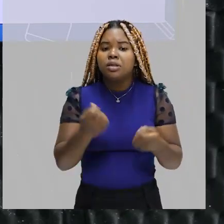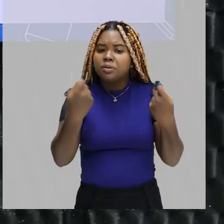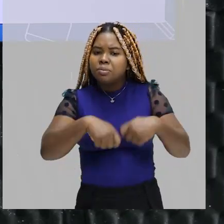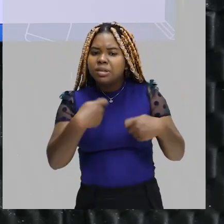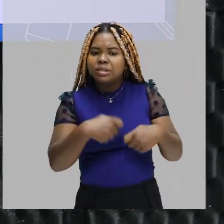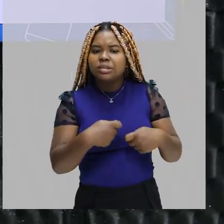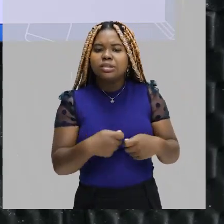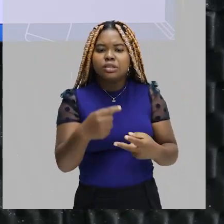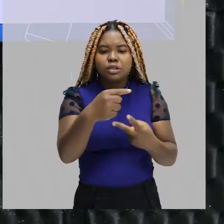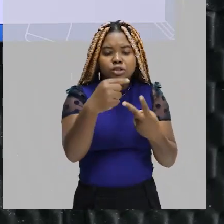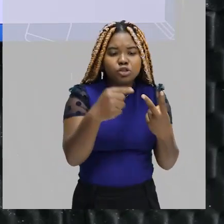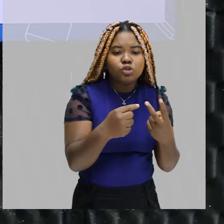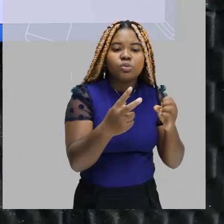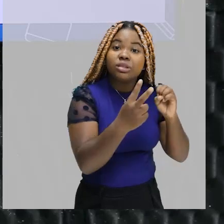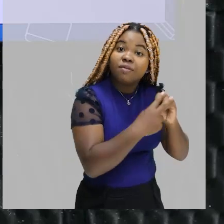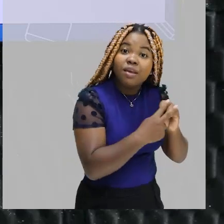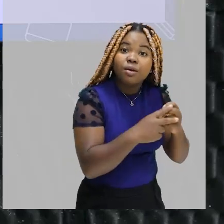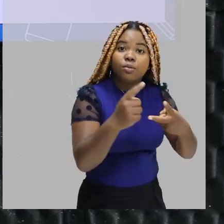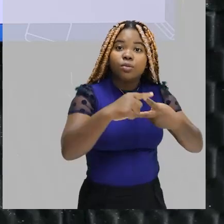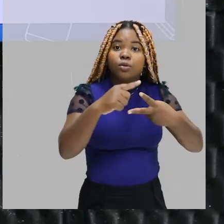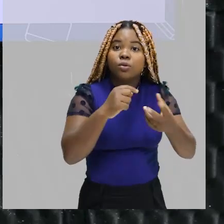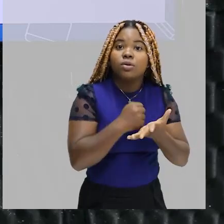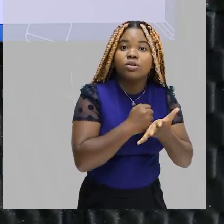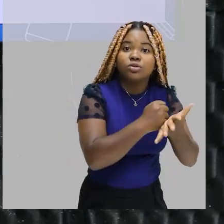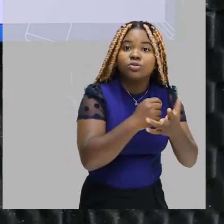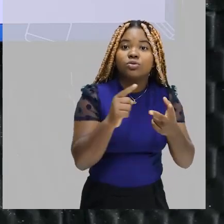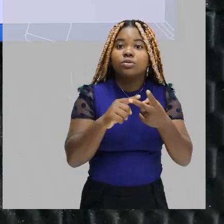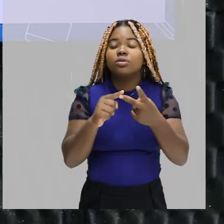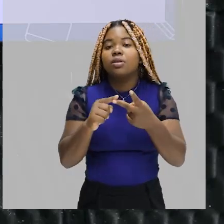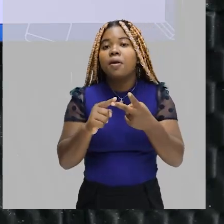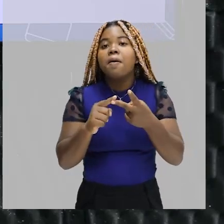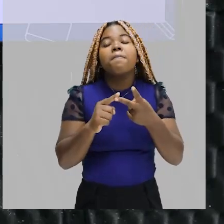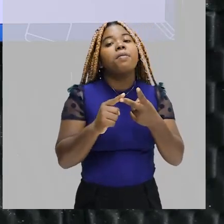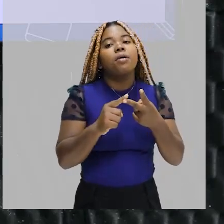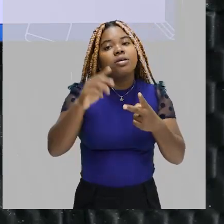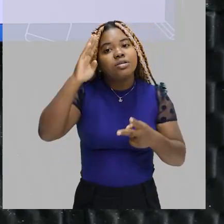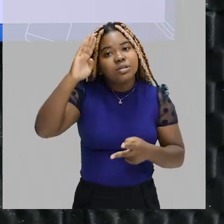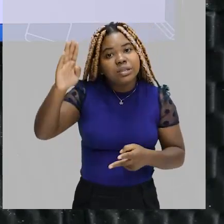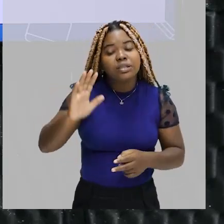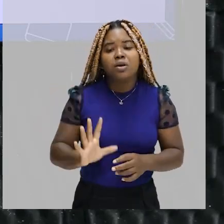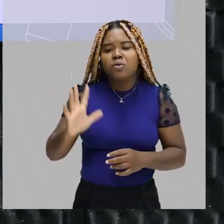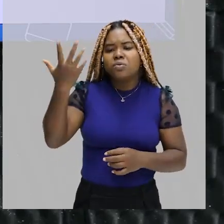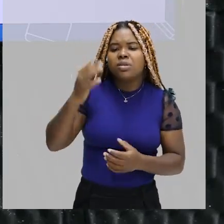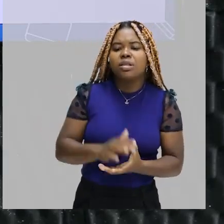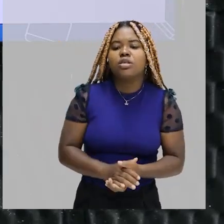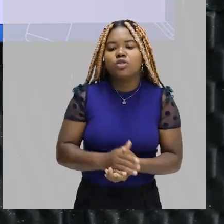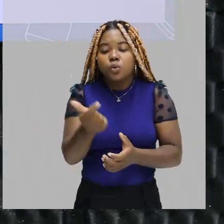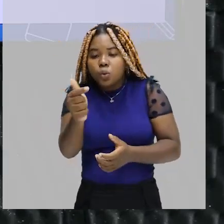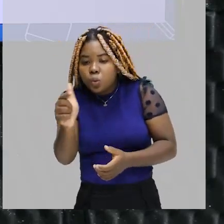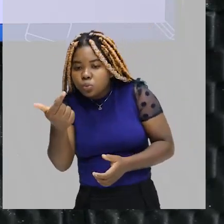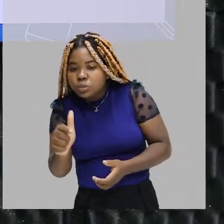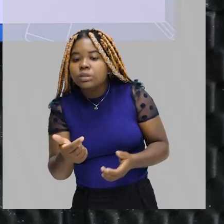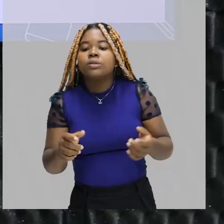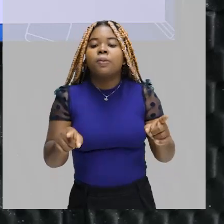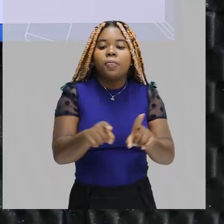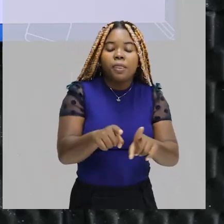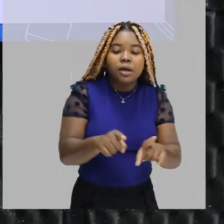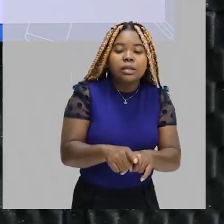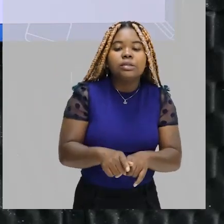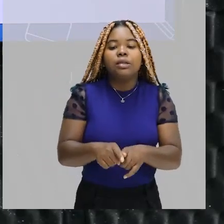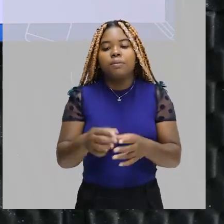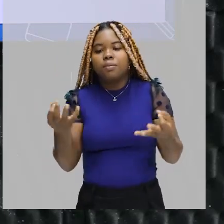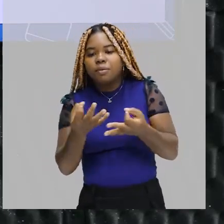auxiliar mais um verbo principal. Isso acontece com os tempos contínuos, com os tempos perfeitos, com os tempos perfeitos contínuos.